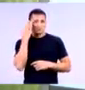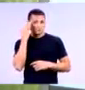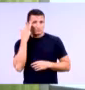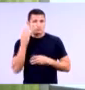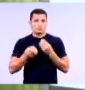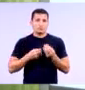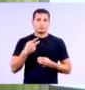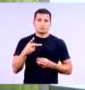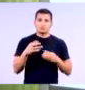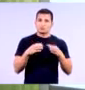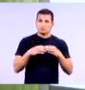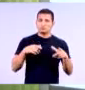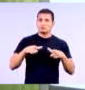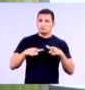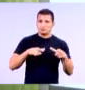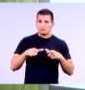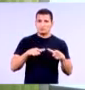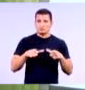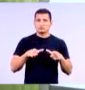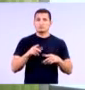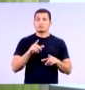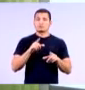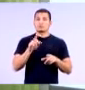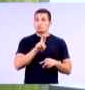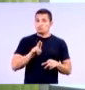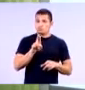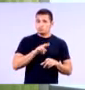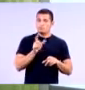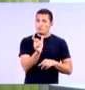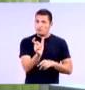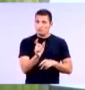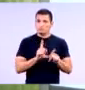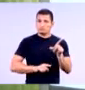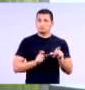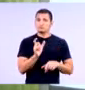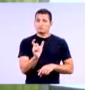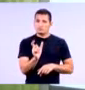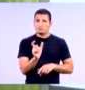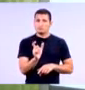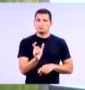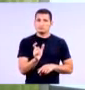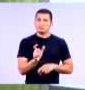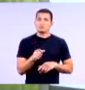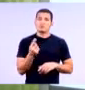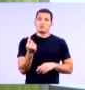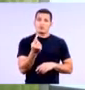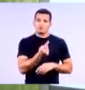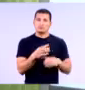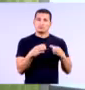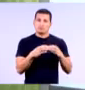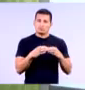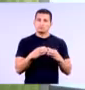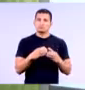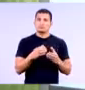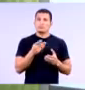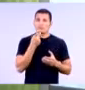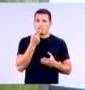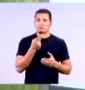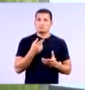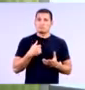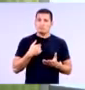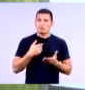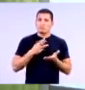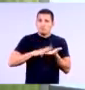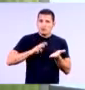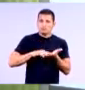equipe trabalha no convencionamento dos nomes, né? Então, cada equipe fala, olha, meus métodos iniciam, sejam públicos privados, com